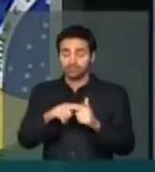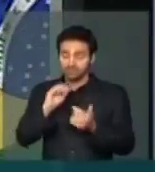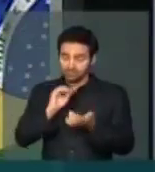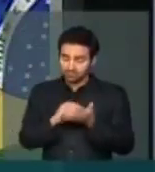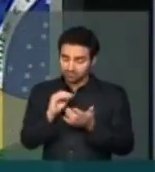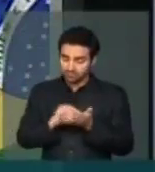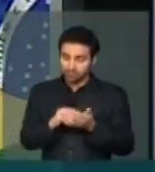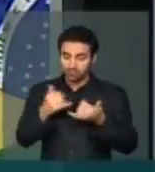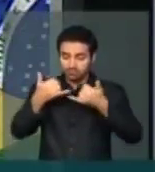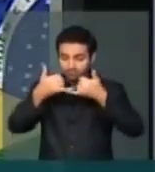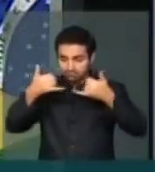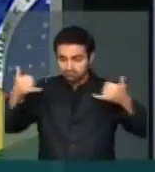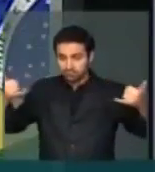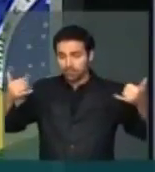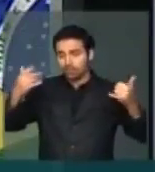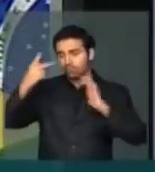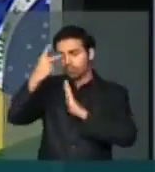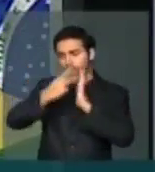sério